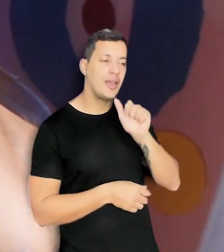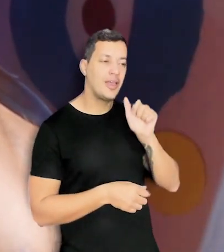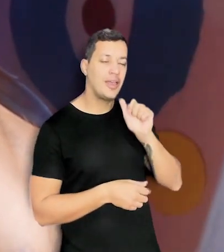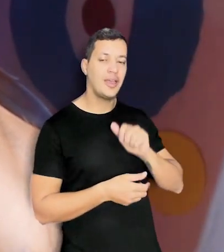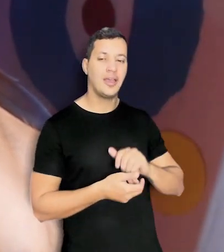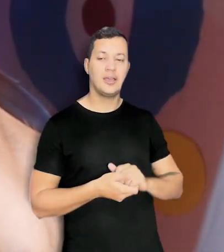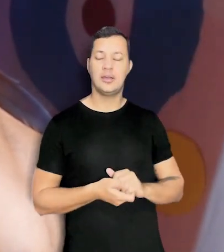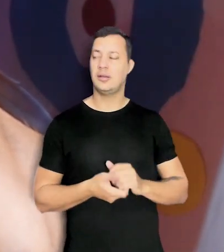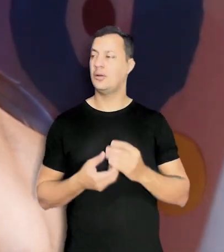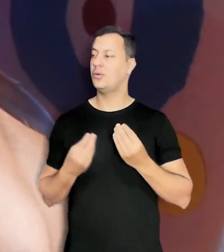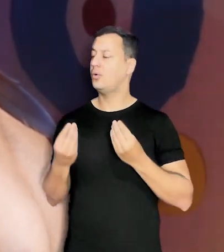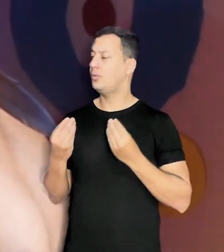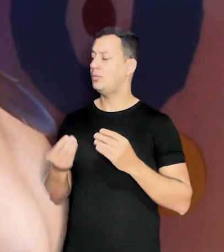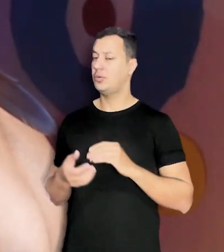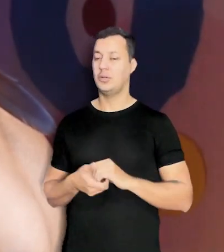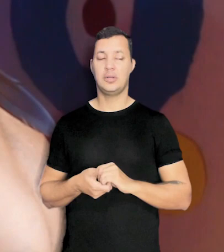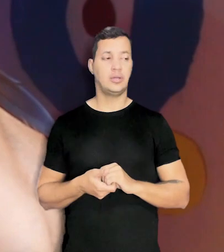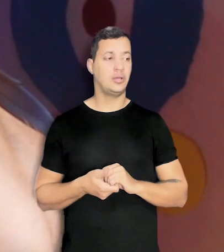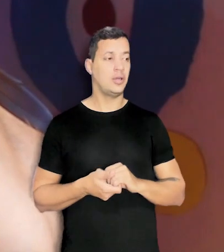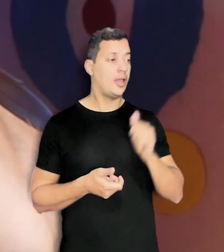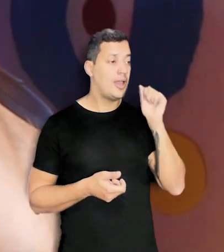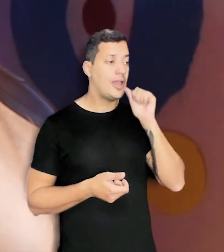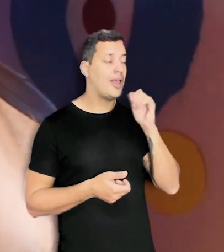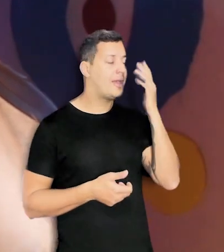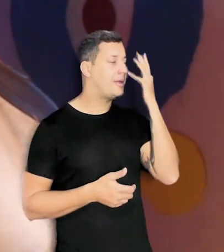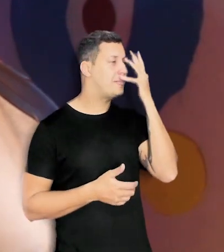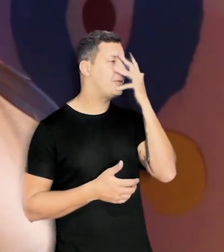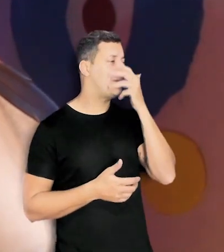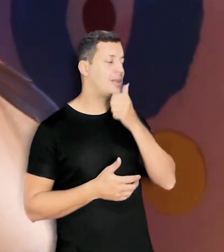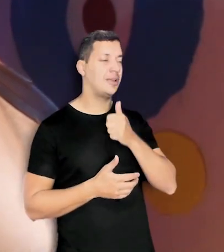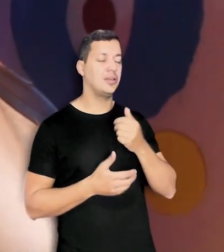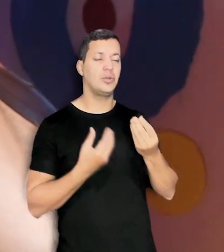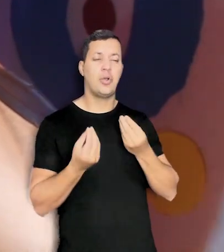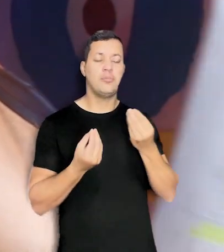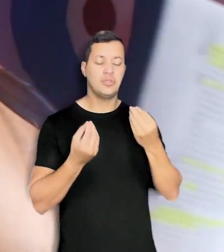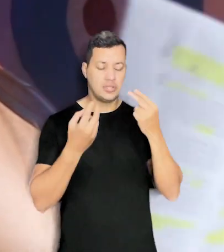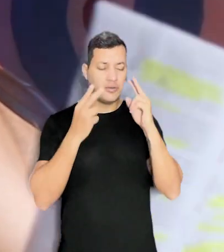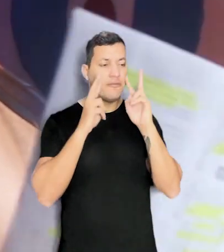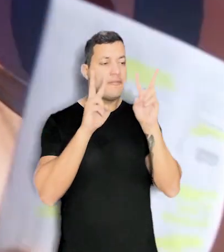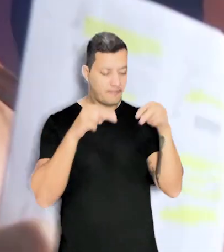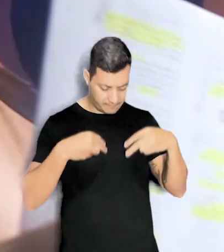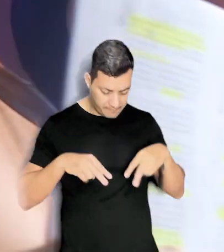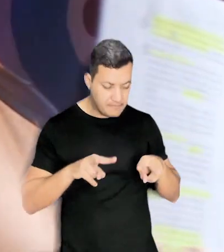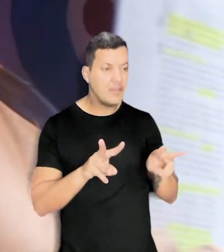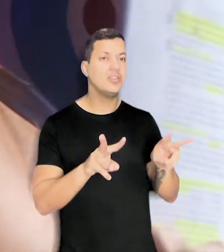Mas como? Era bela. Não, como é que eu vejo?